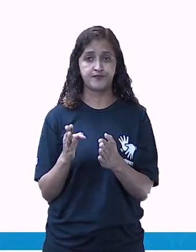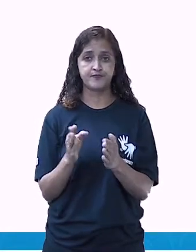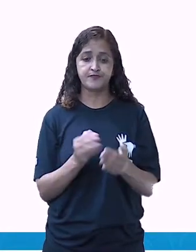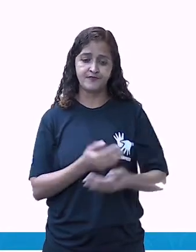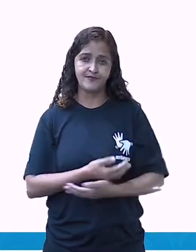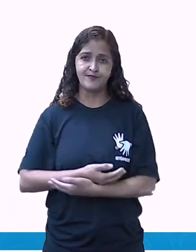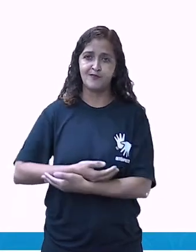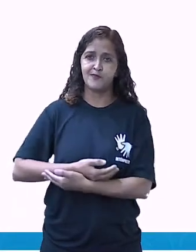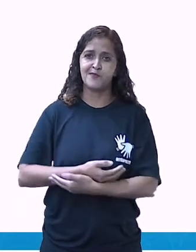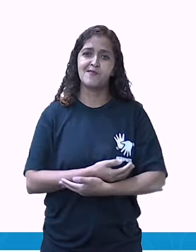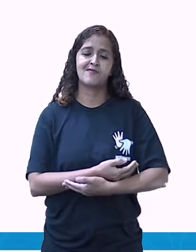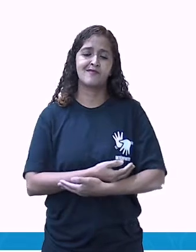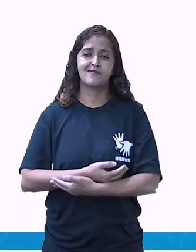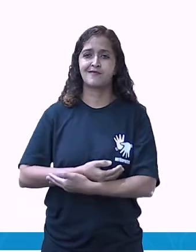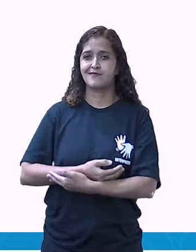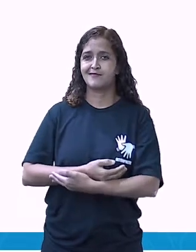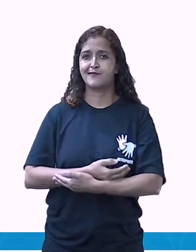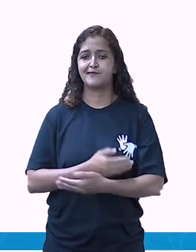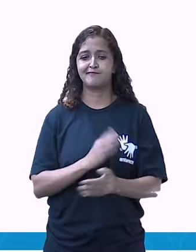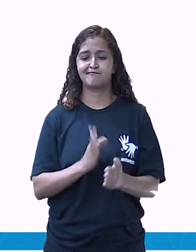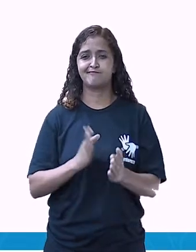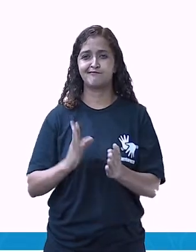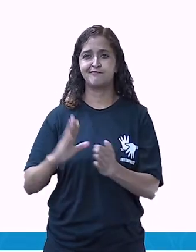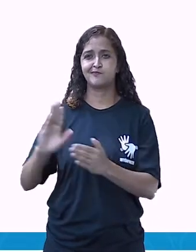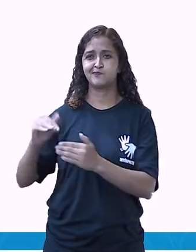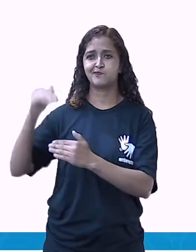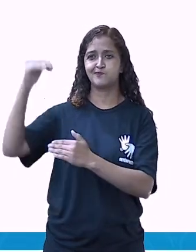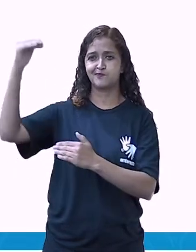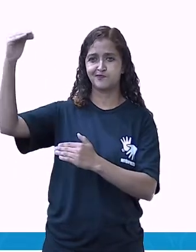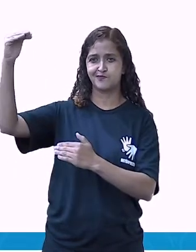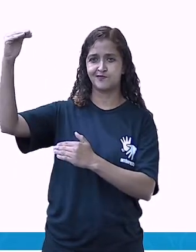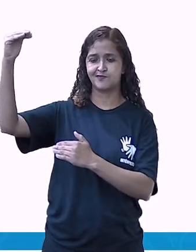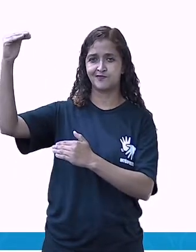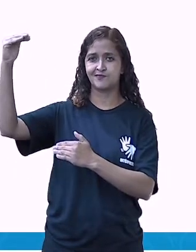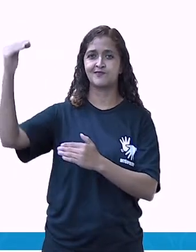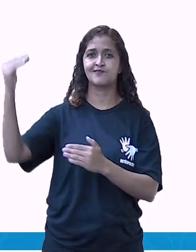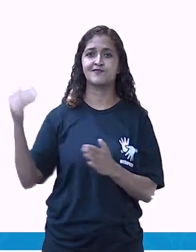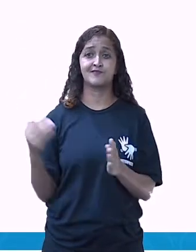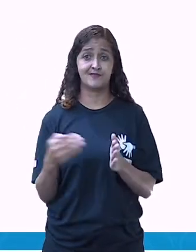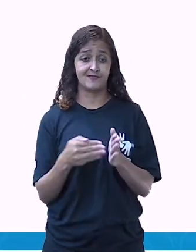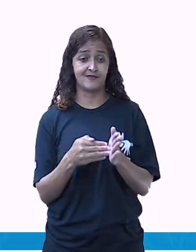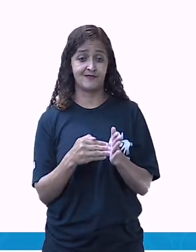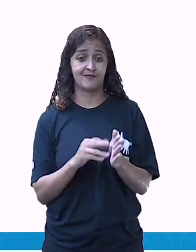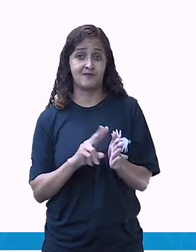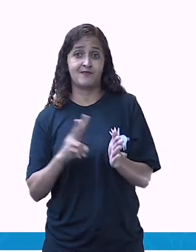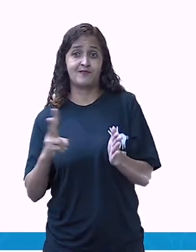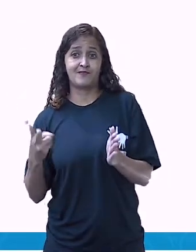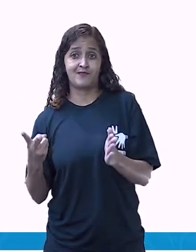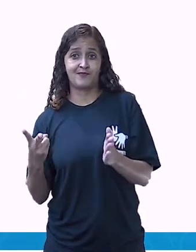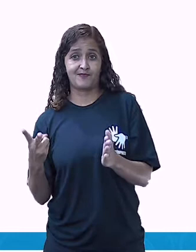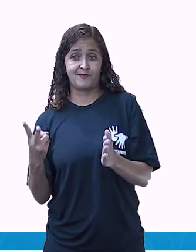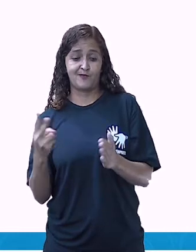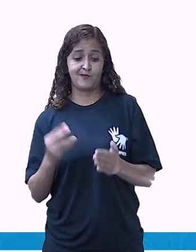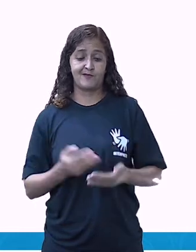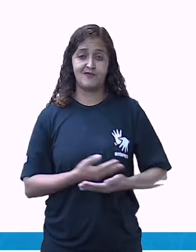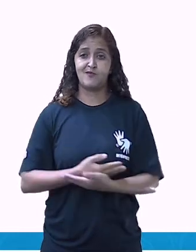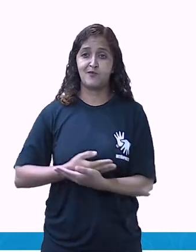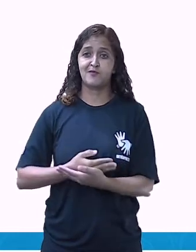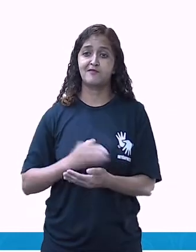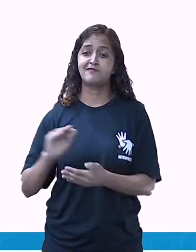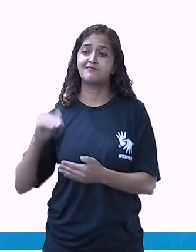o maior, para o adulto, tá certo? Então, essa é a nossa ordem